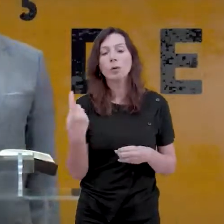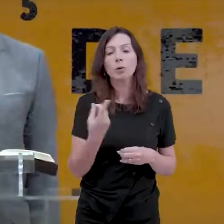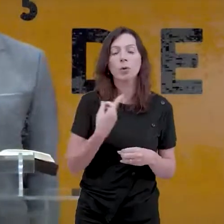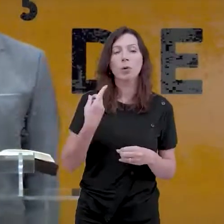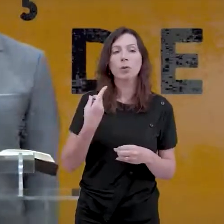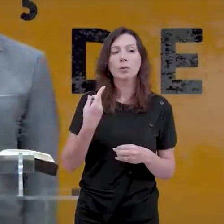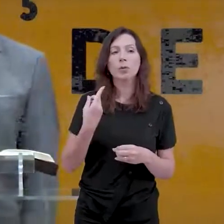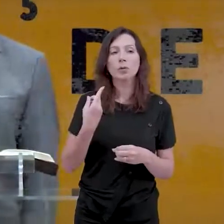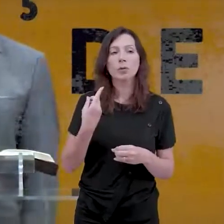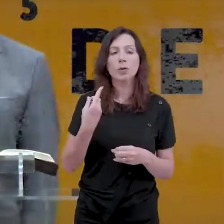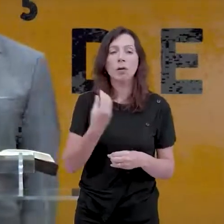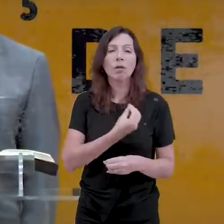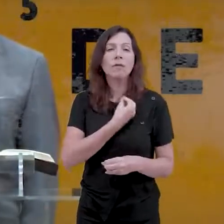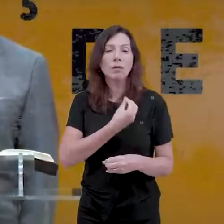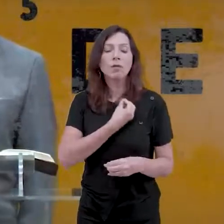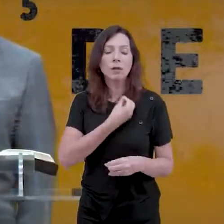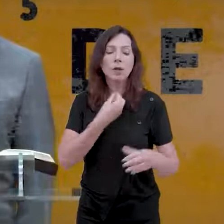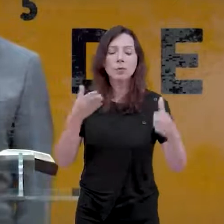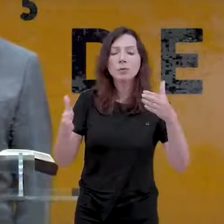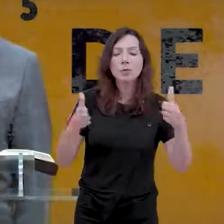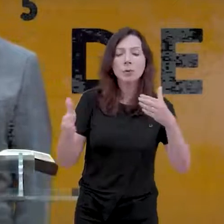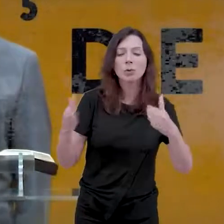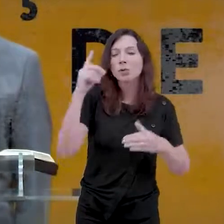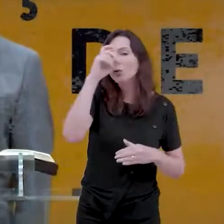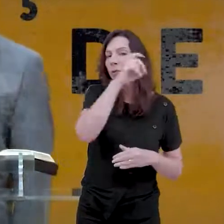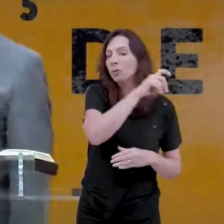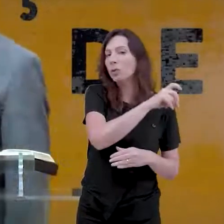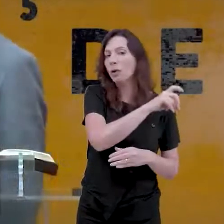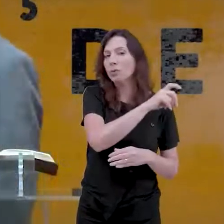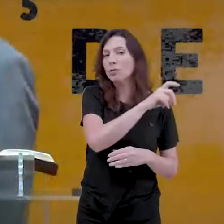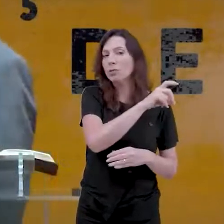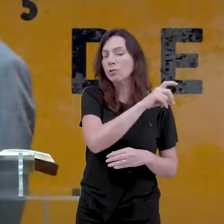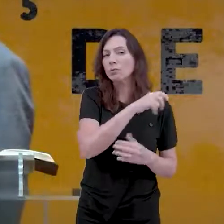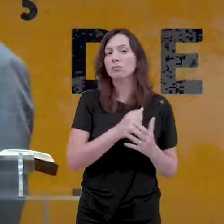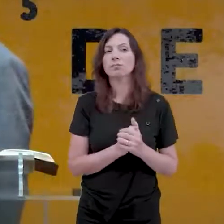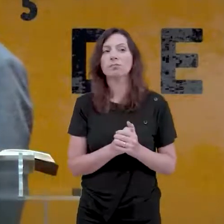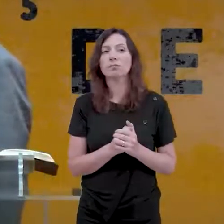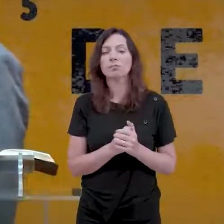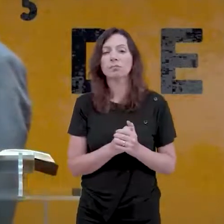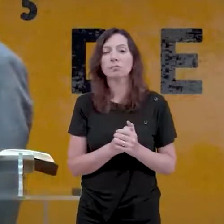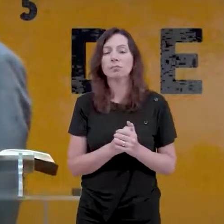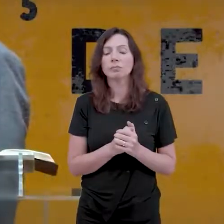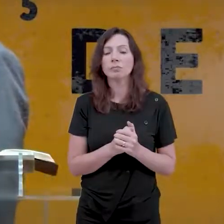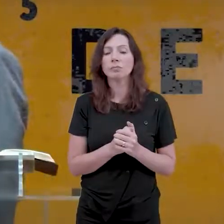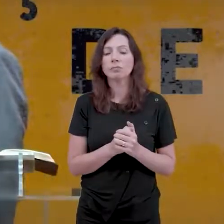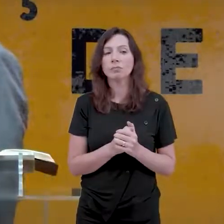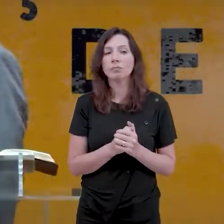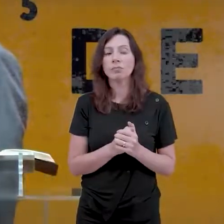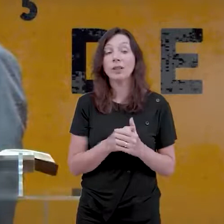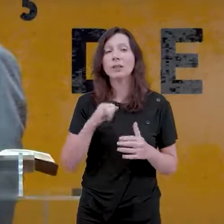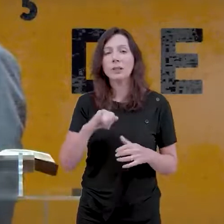deserto? 5º lugar, quando nós caminhamos na certeza de uma gloriosa